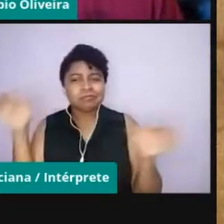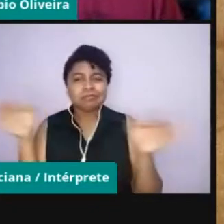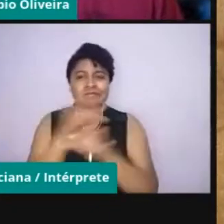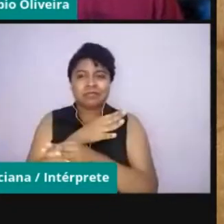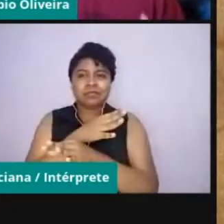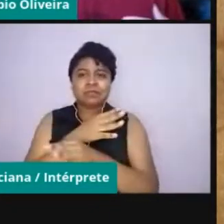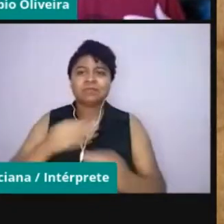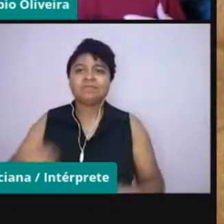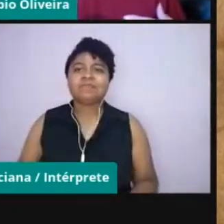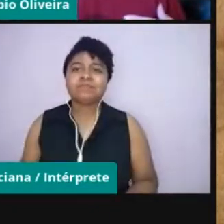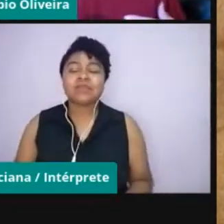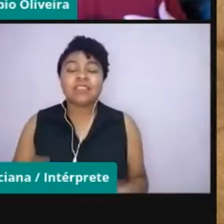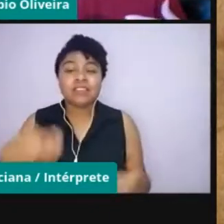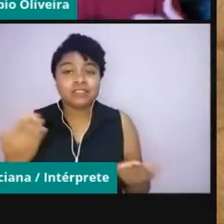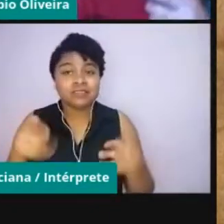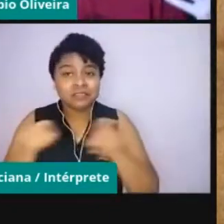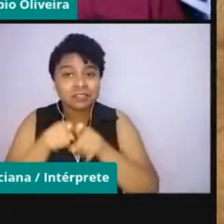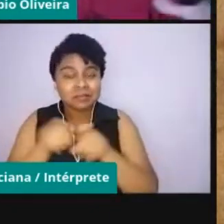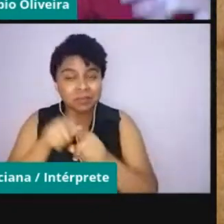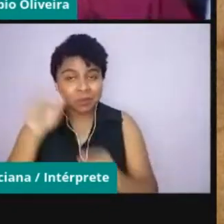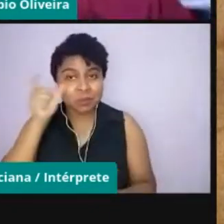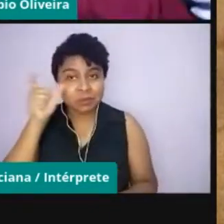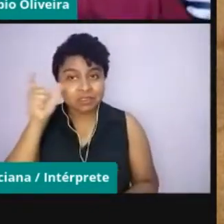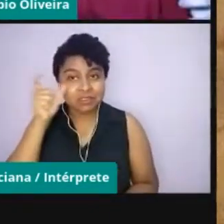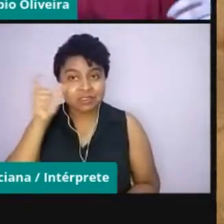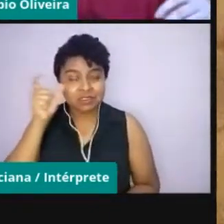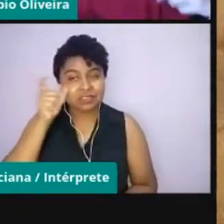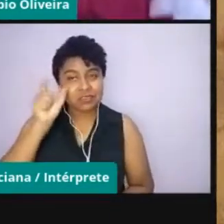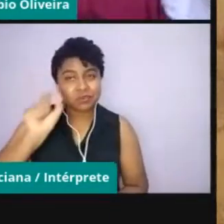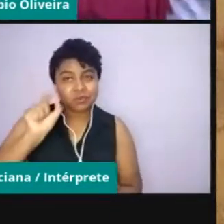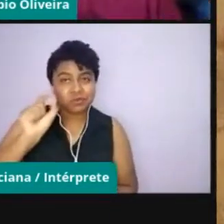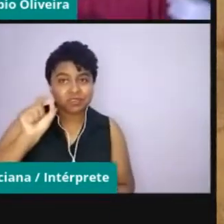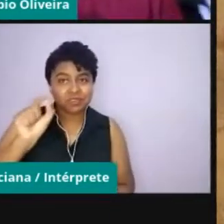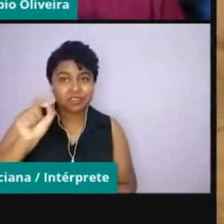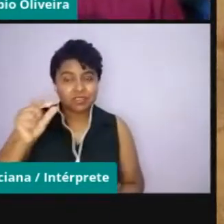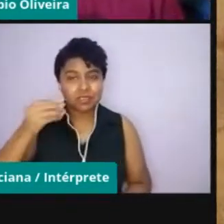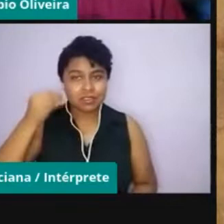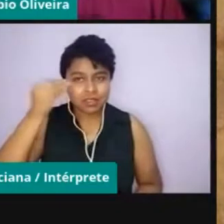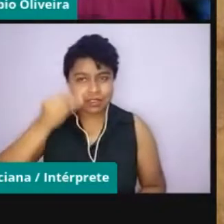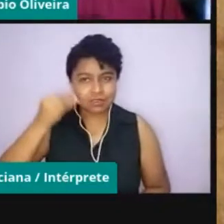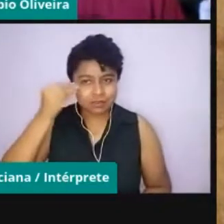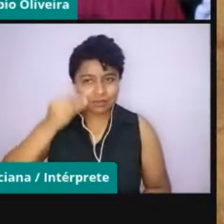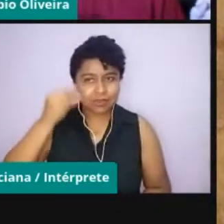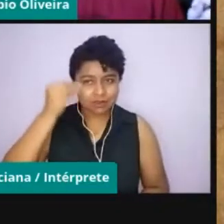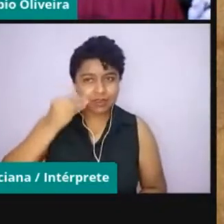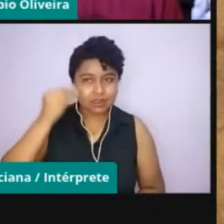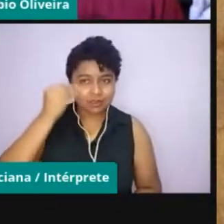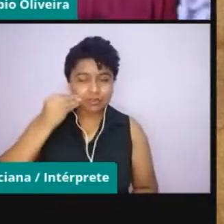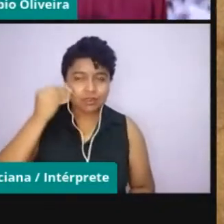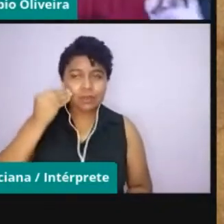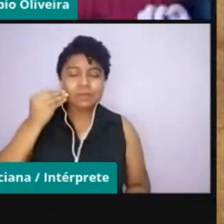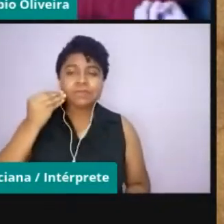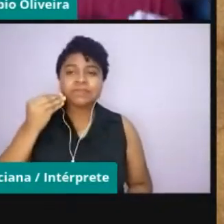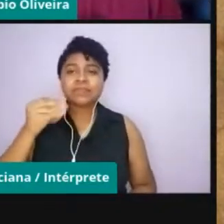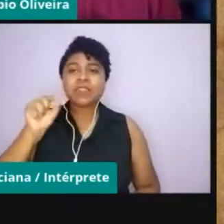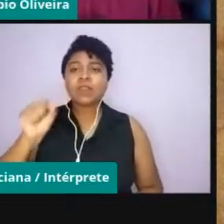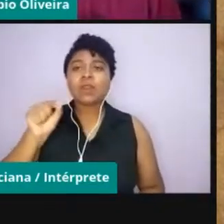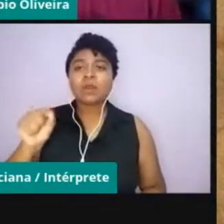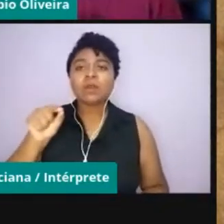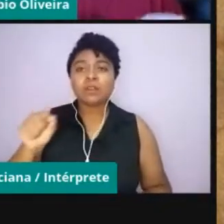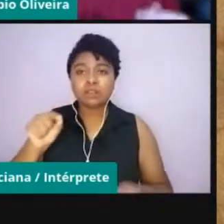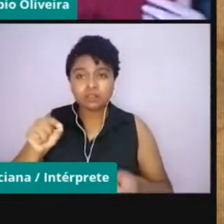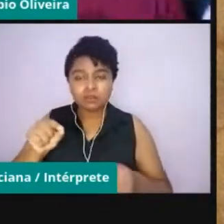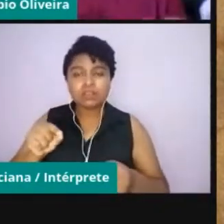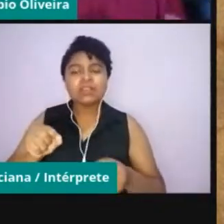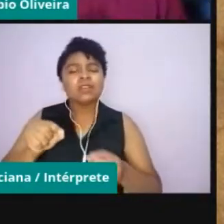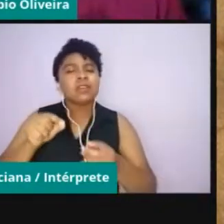Algo interessante foi que, na experiência que nós tivemos, é que eles interpretaram